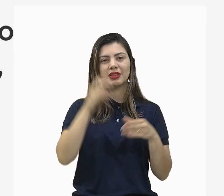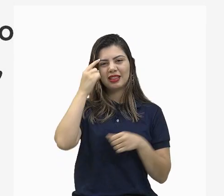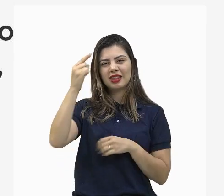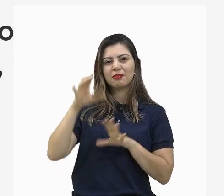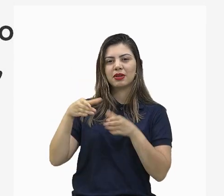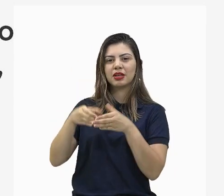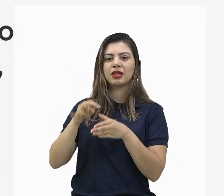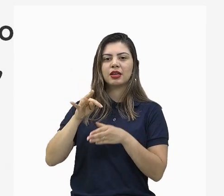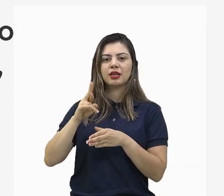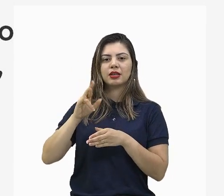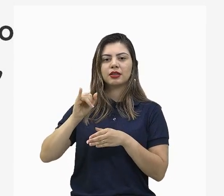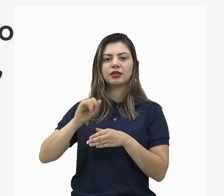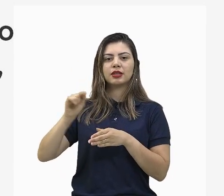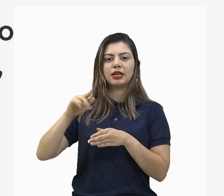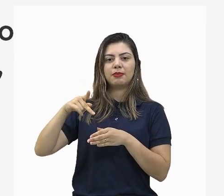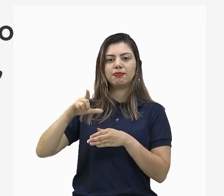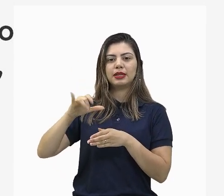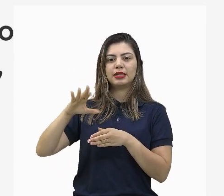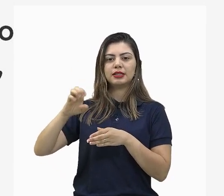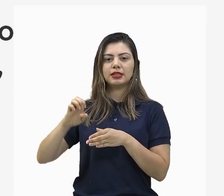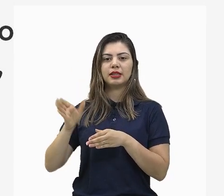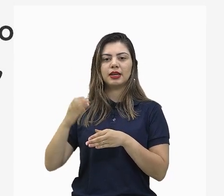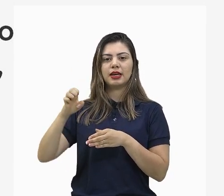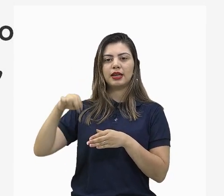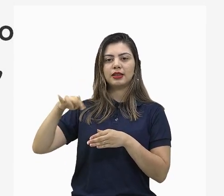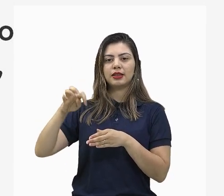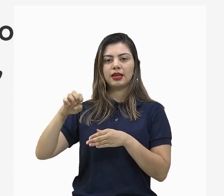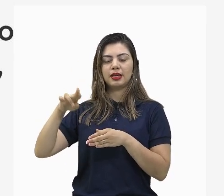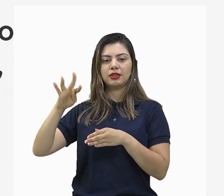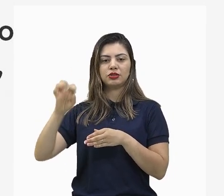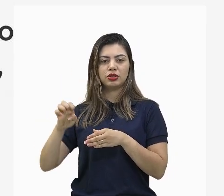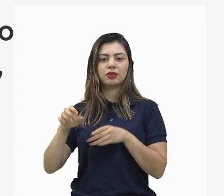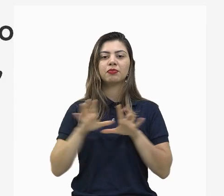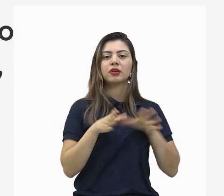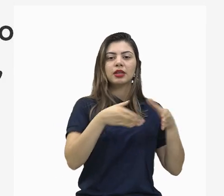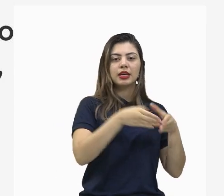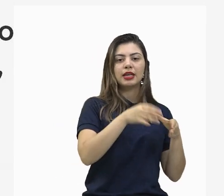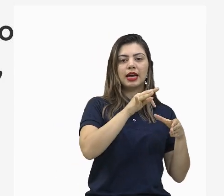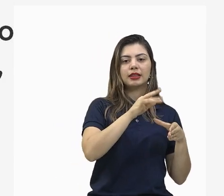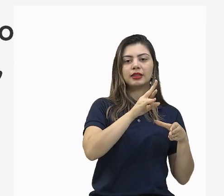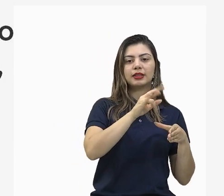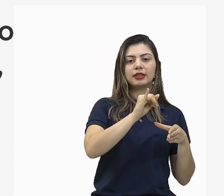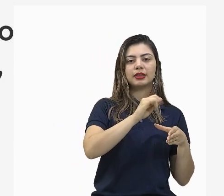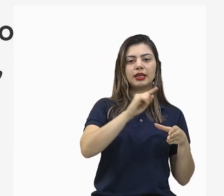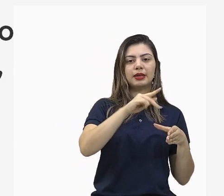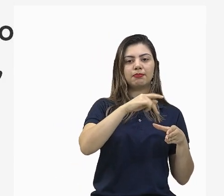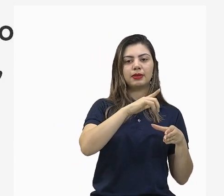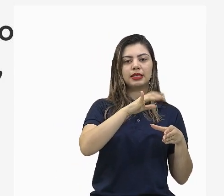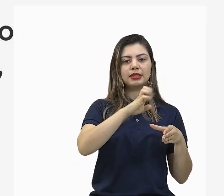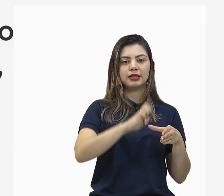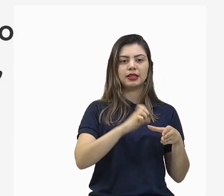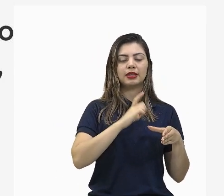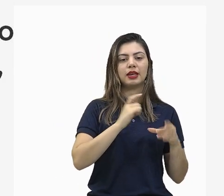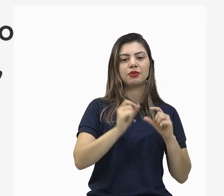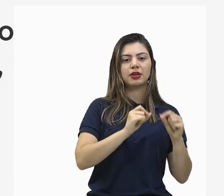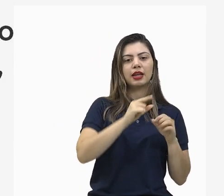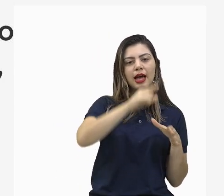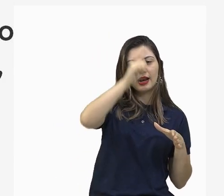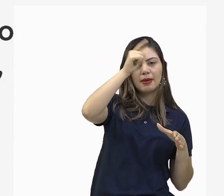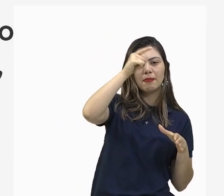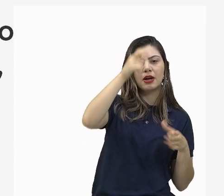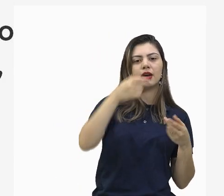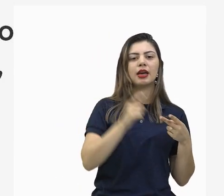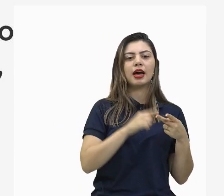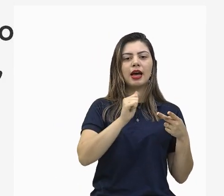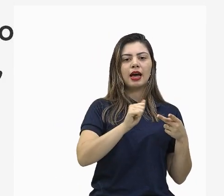Entente, Grã-Bretanha, França e Rússia, e a Tríplice Aliança, Alemanha, Áustria-Hungria e Itália, e os